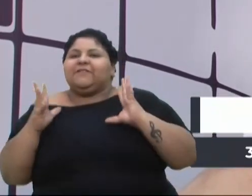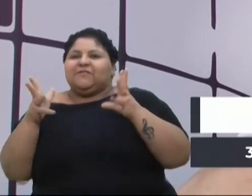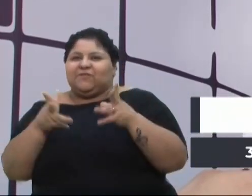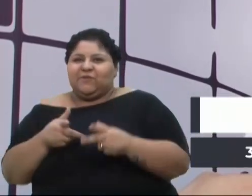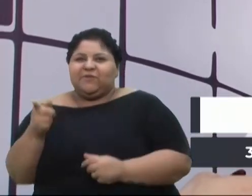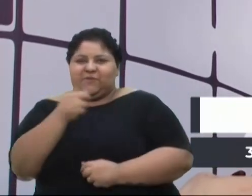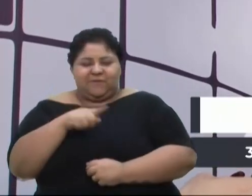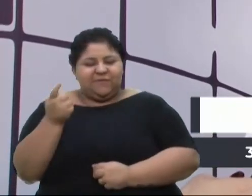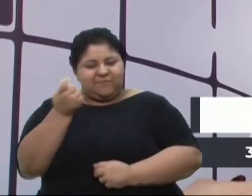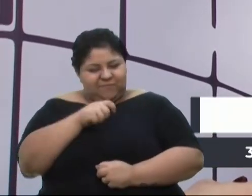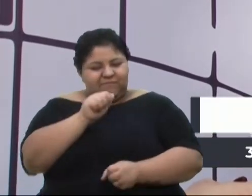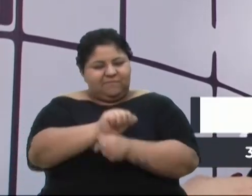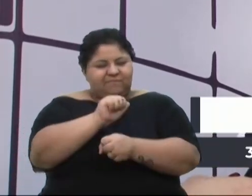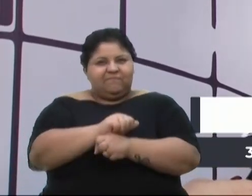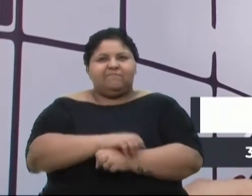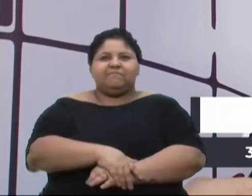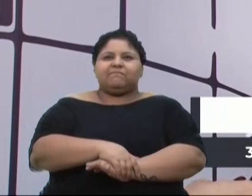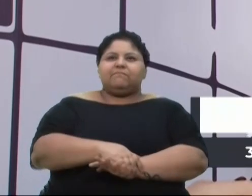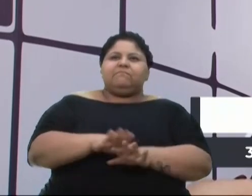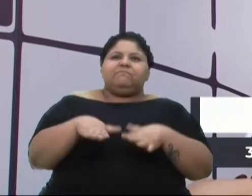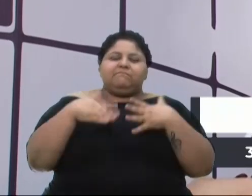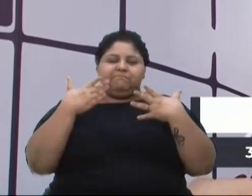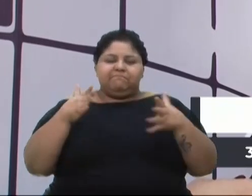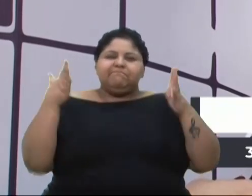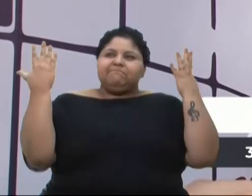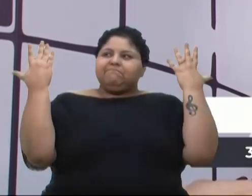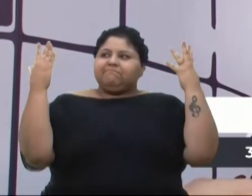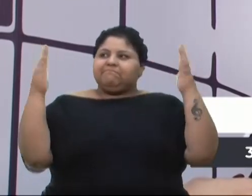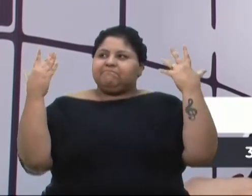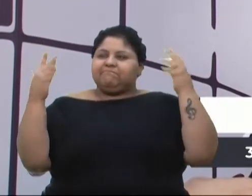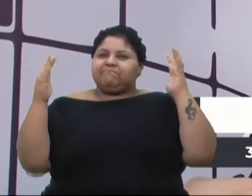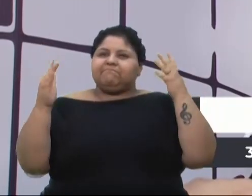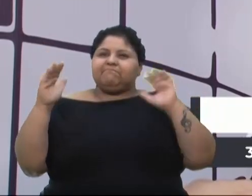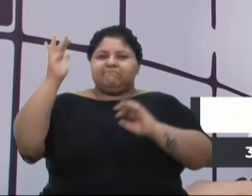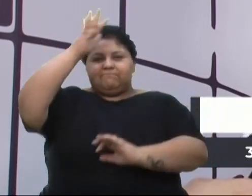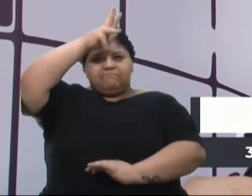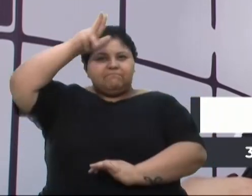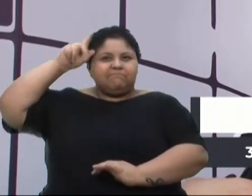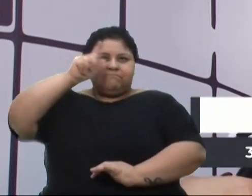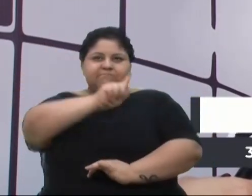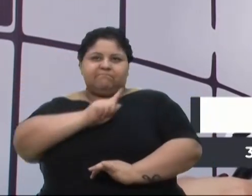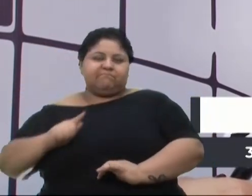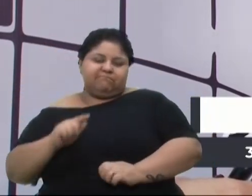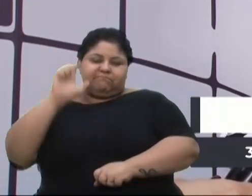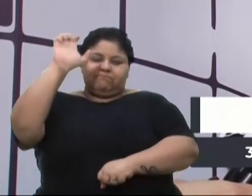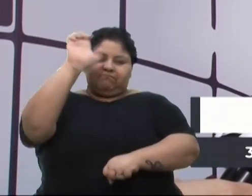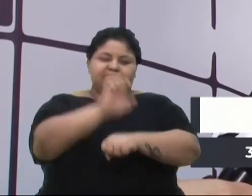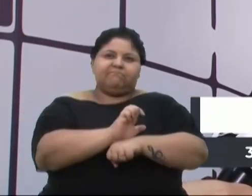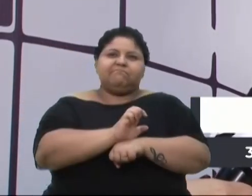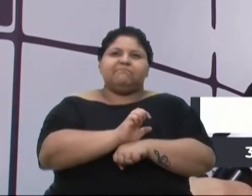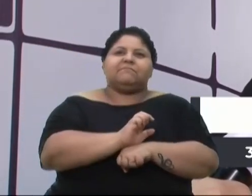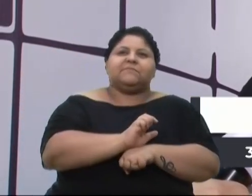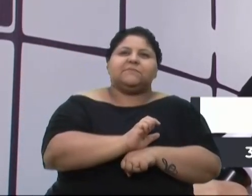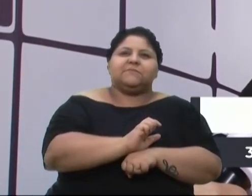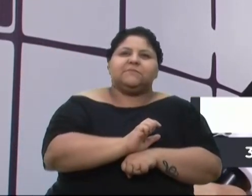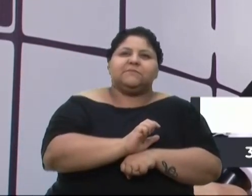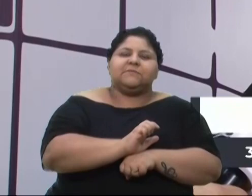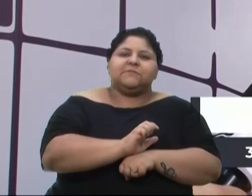nós realmente esperamos. Então, parabéns ao prefeito municipal, parabéns ao governo do estado, que foi um investimento